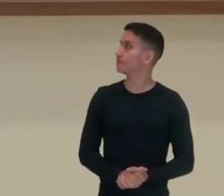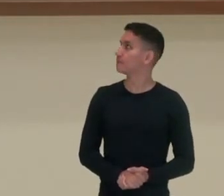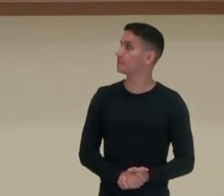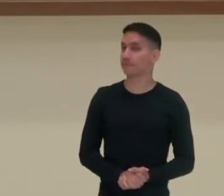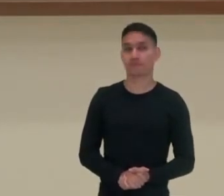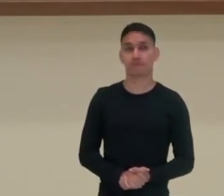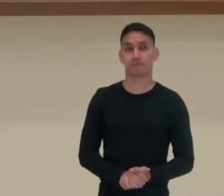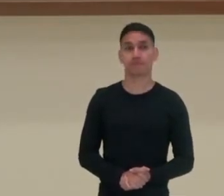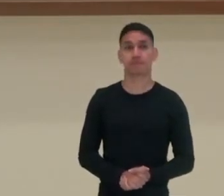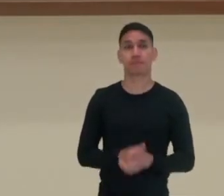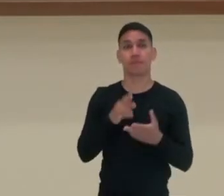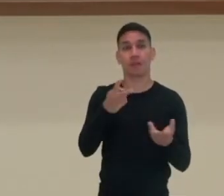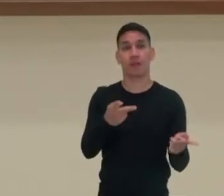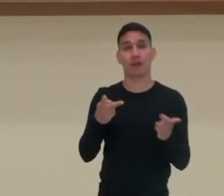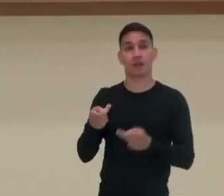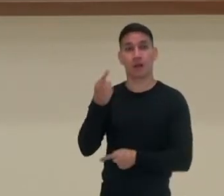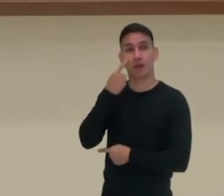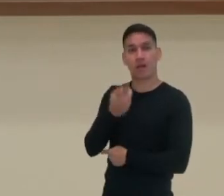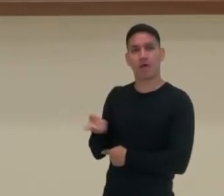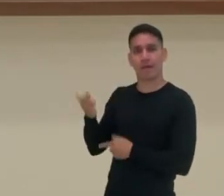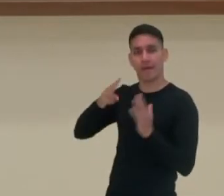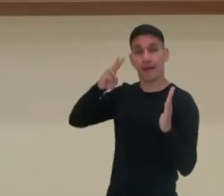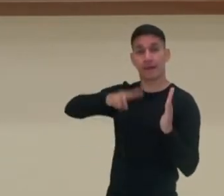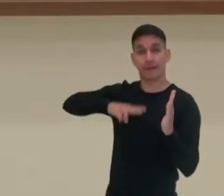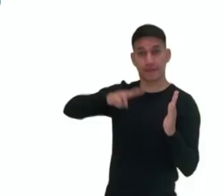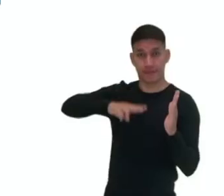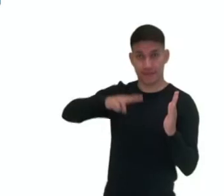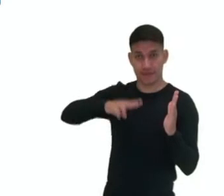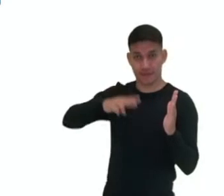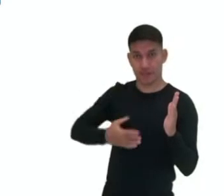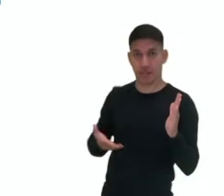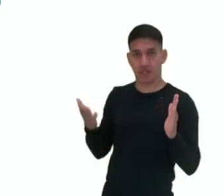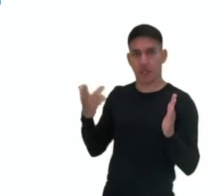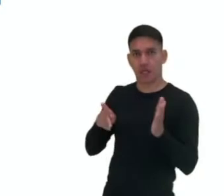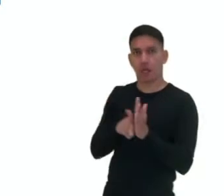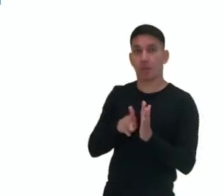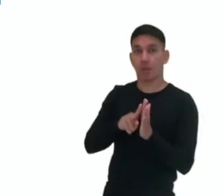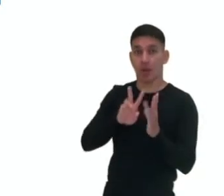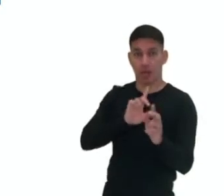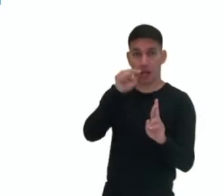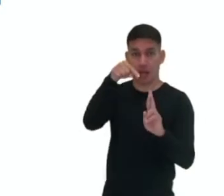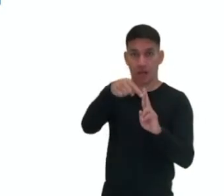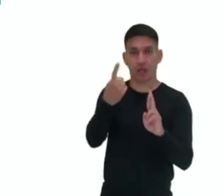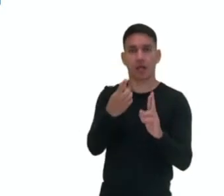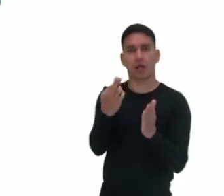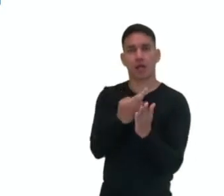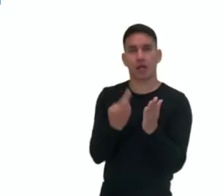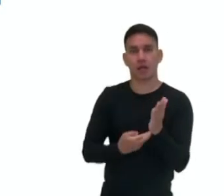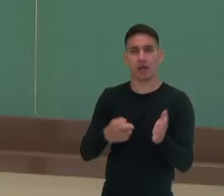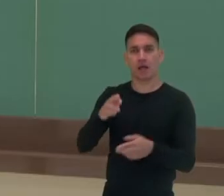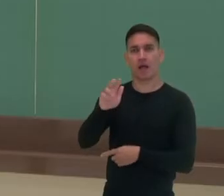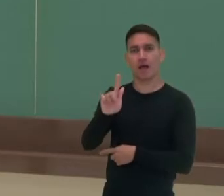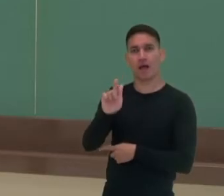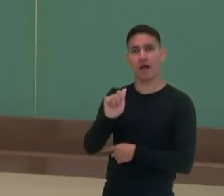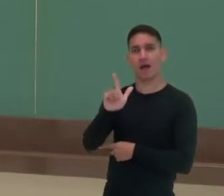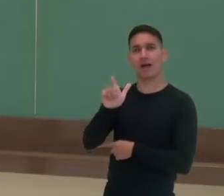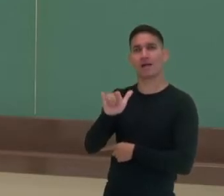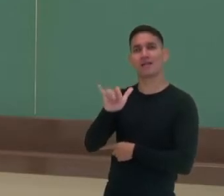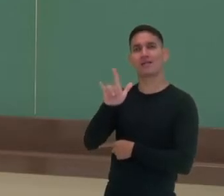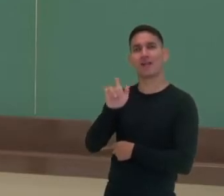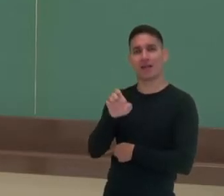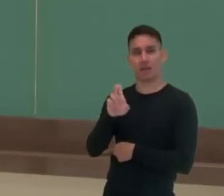Te convido então a ler da revista Galileu do Globo, né? Sempre checando a referência no nosso eterno combate contra as fake